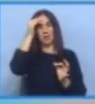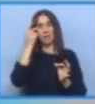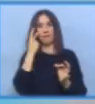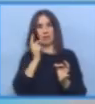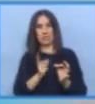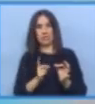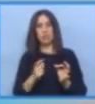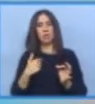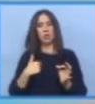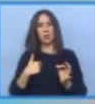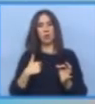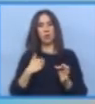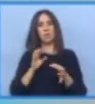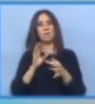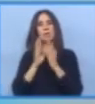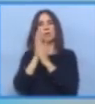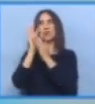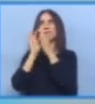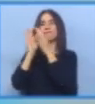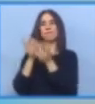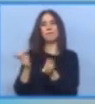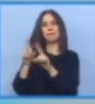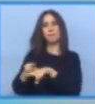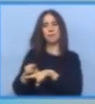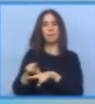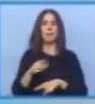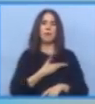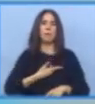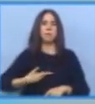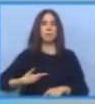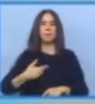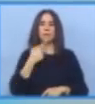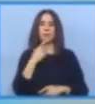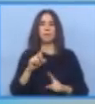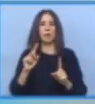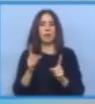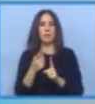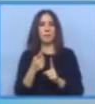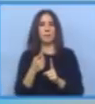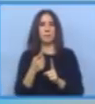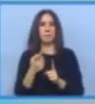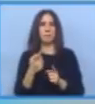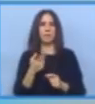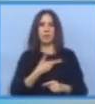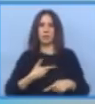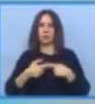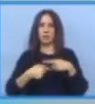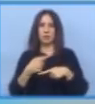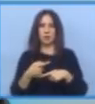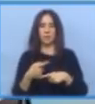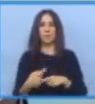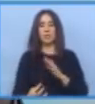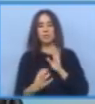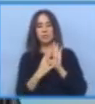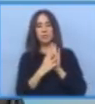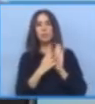eu me reconcilio com Deus. Era, digamos assim, uma forma muito sucinta, a tradição.